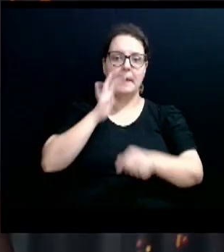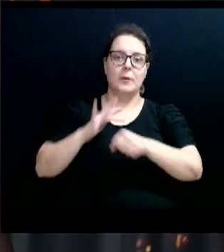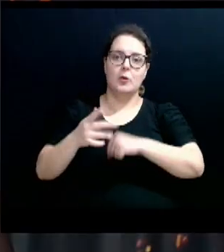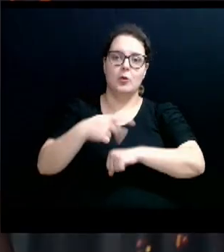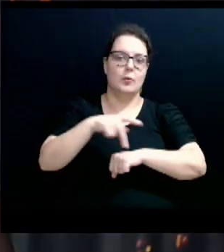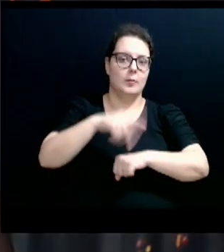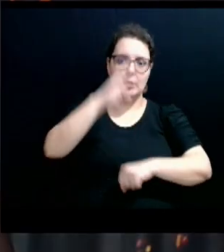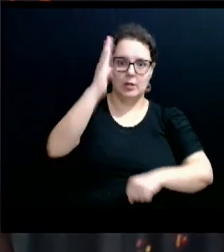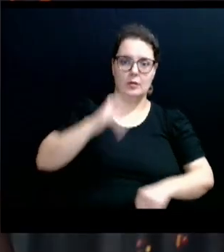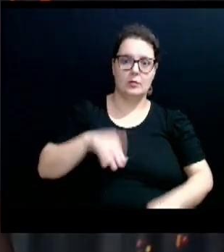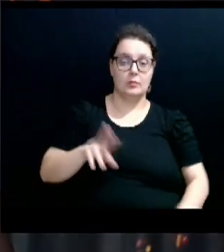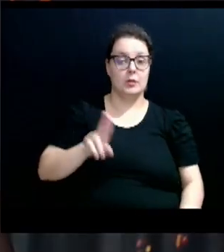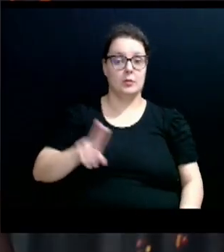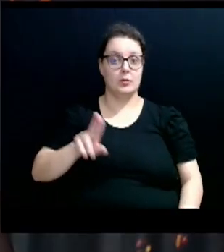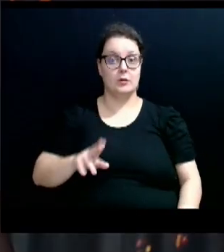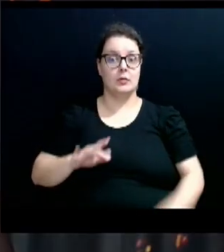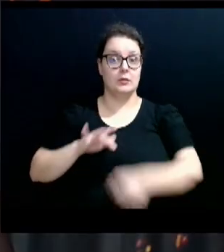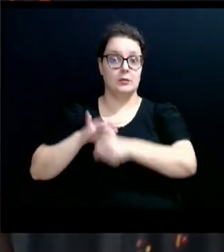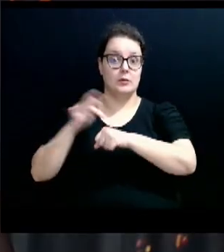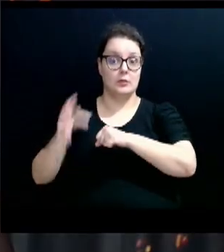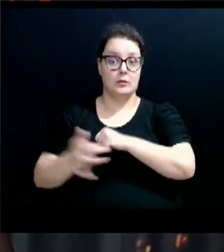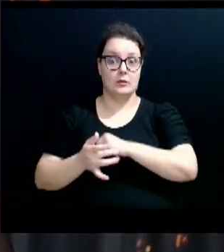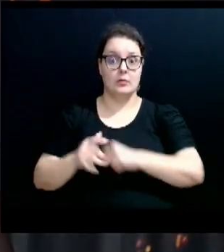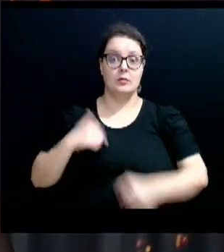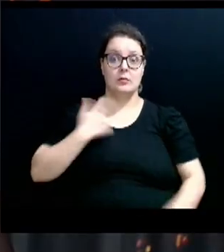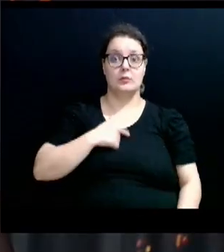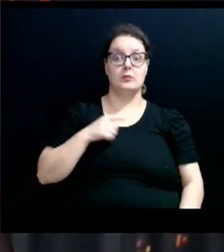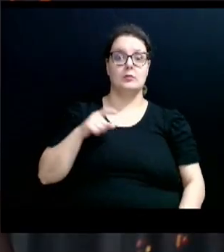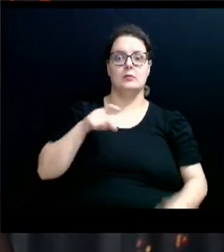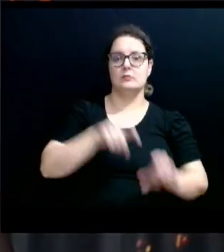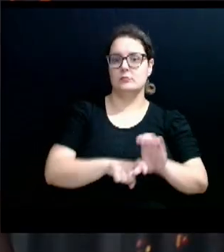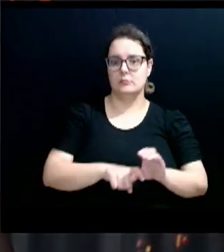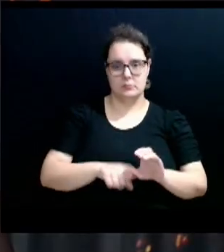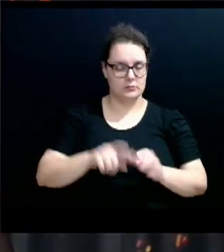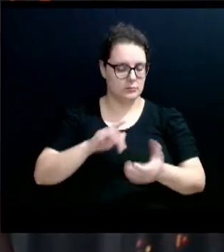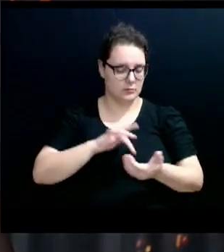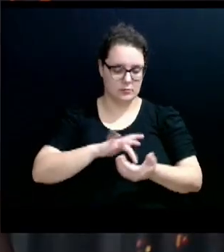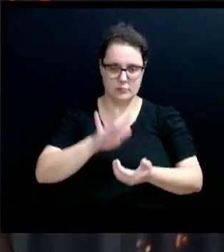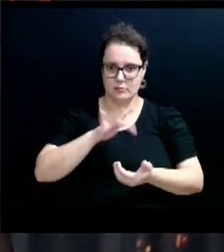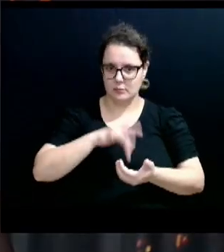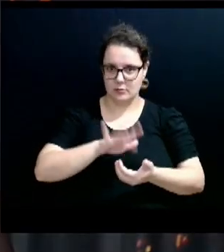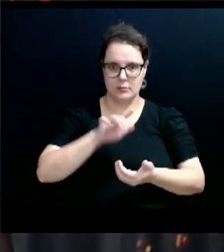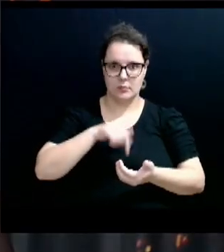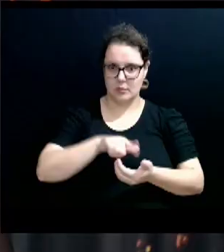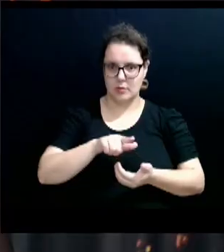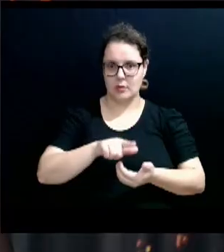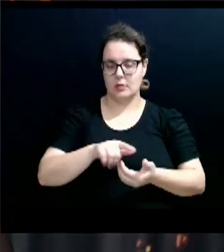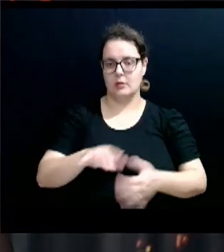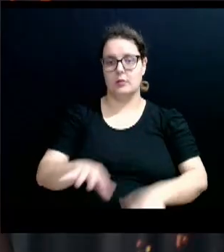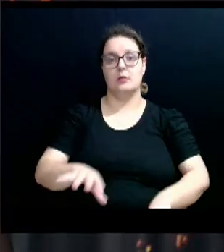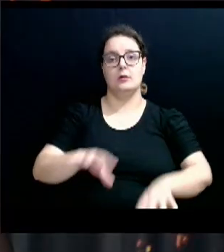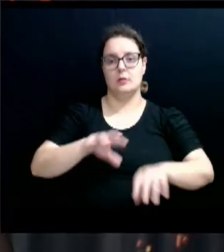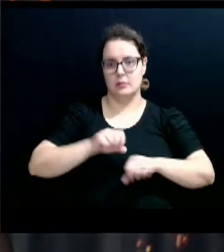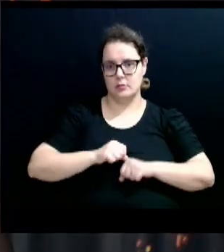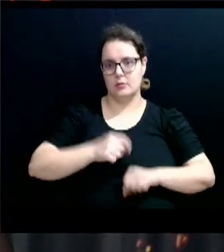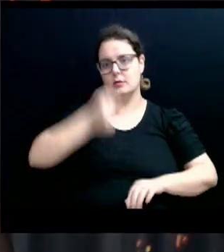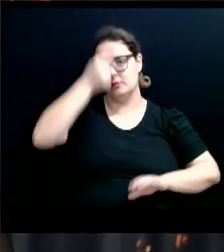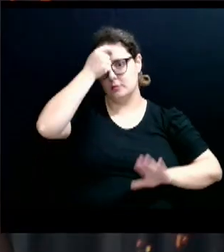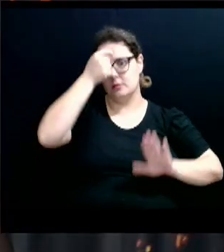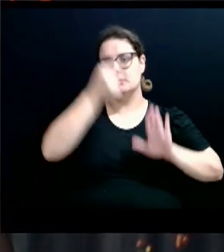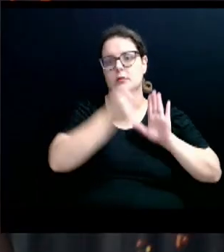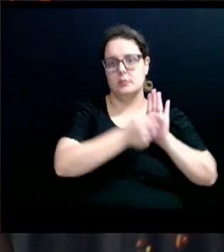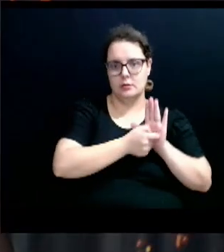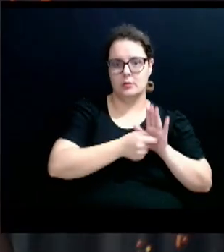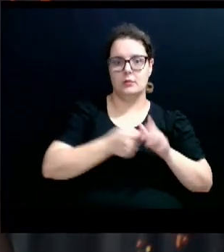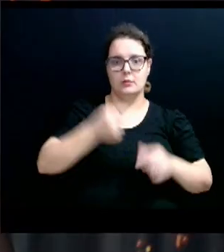né, nas redes sociais. A gente está muito refém das telas agora com a ascensão da inteligência artificial. O nosso pensamento crítico, ele pode